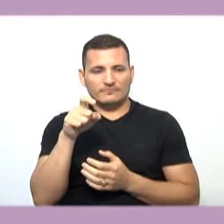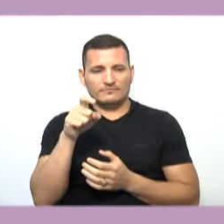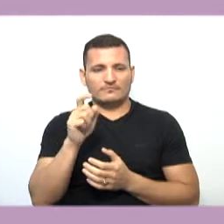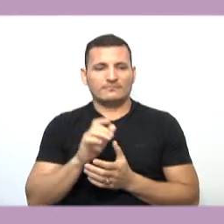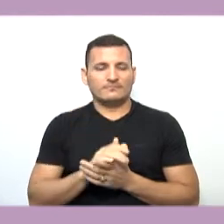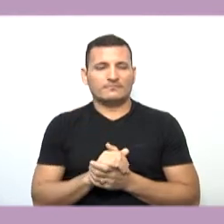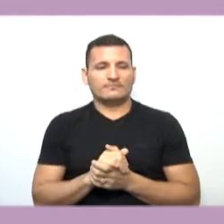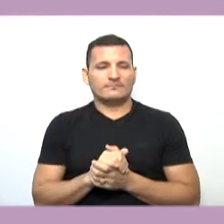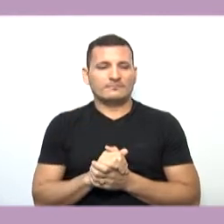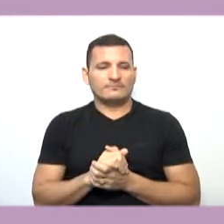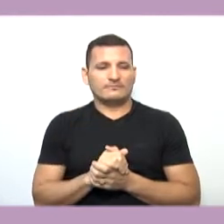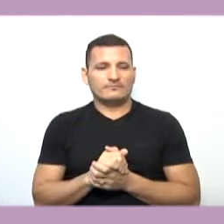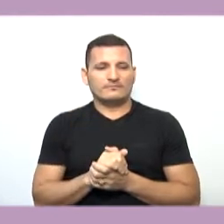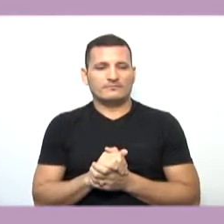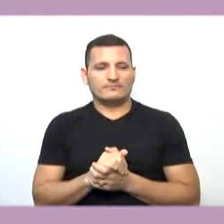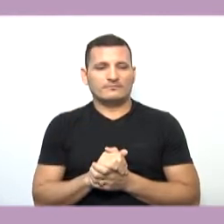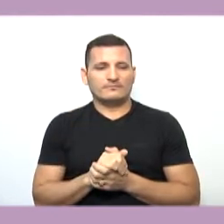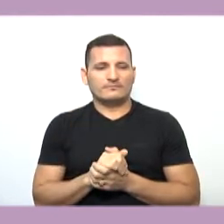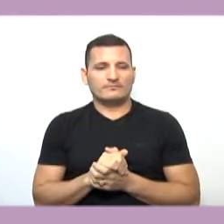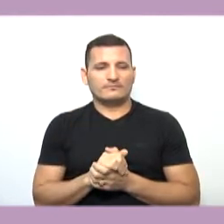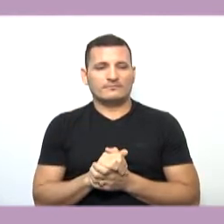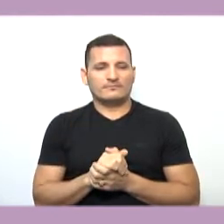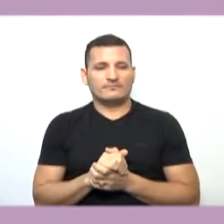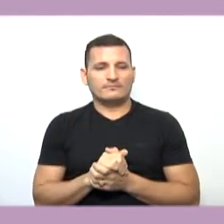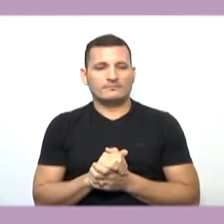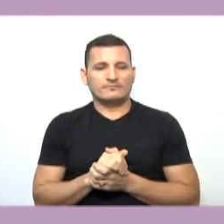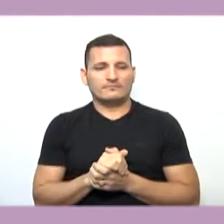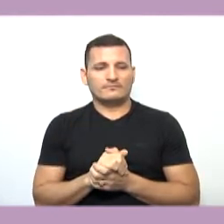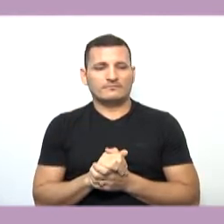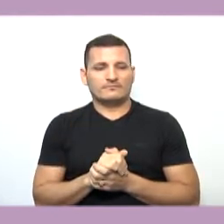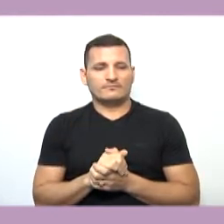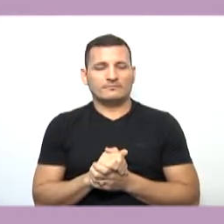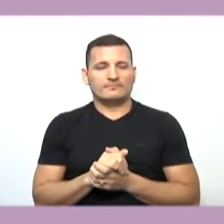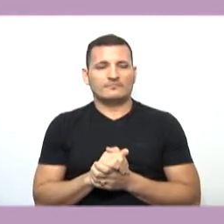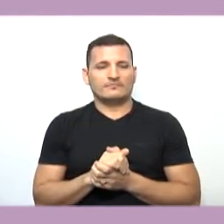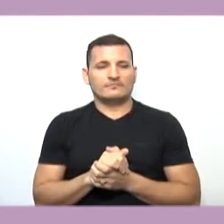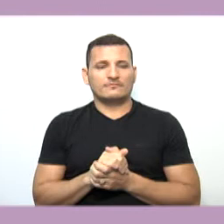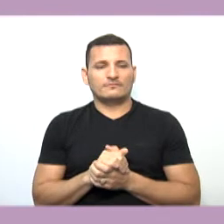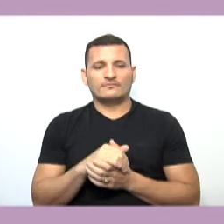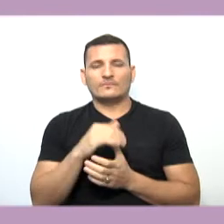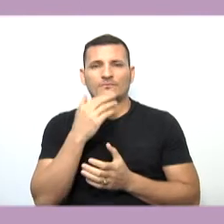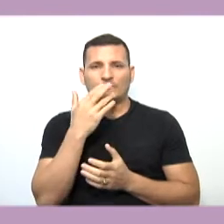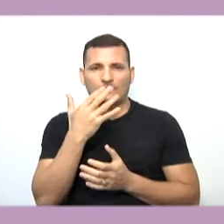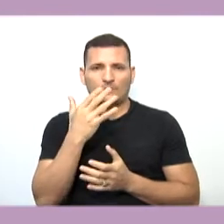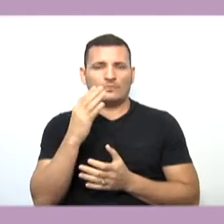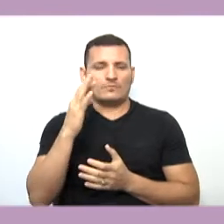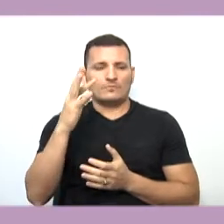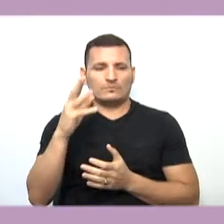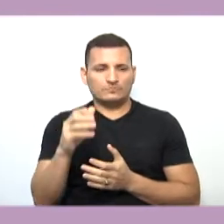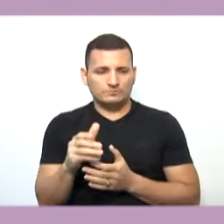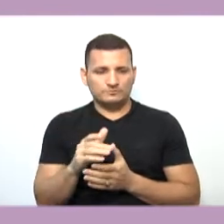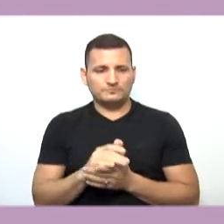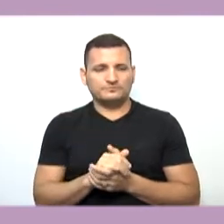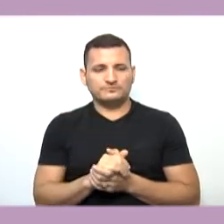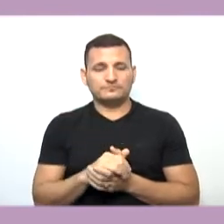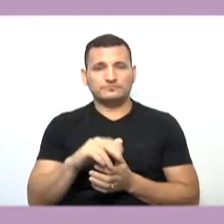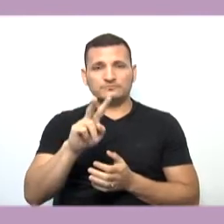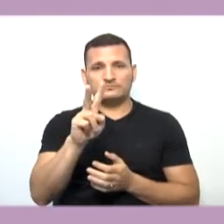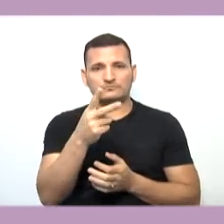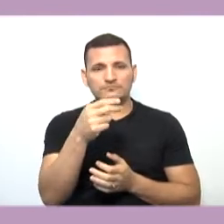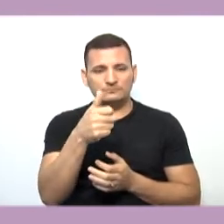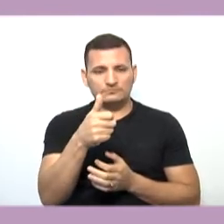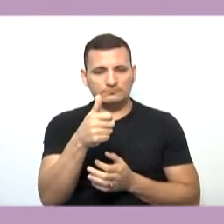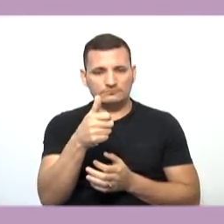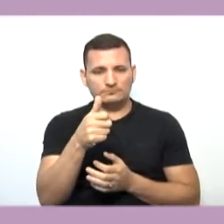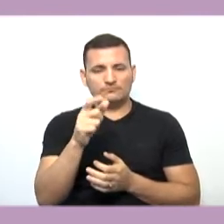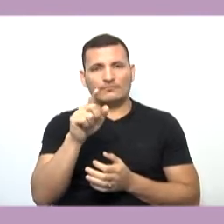body ainda, e o que a gente for escrever vai ficar todo com essas configurações. O H1, que